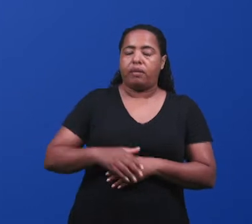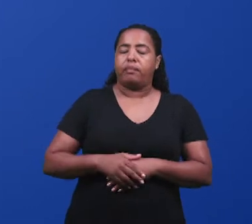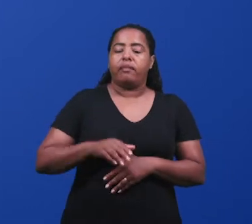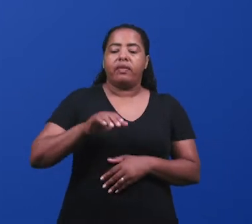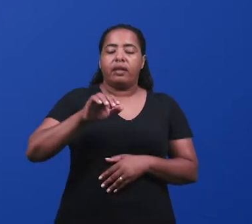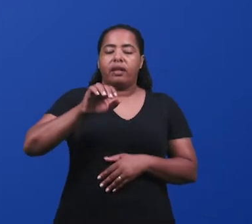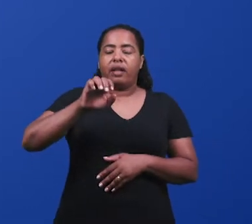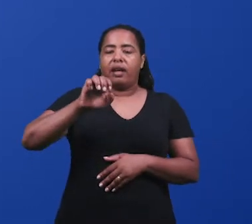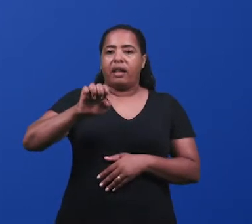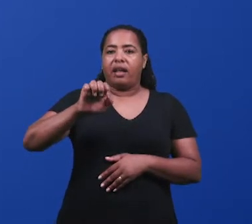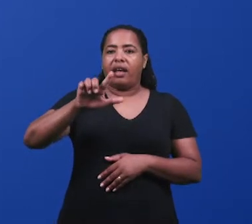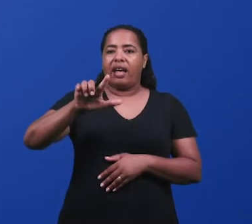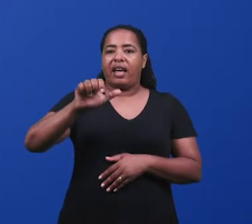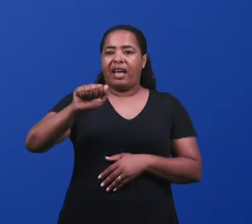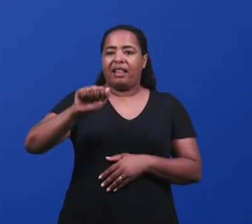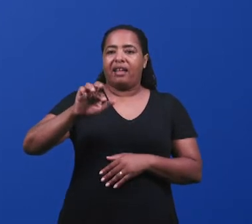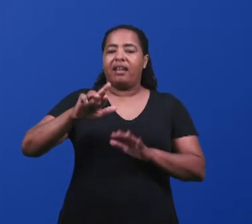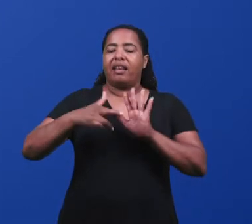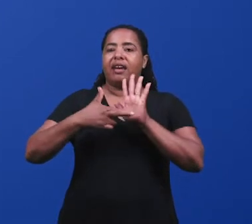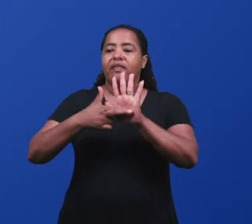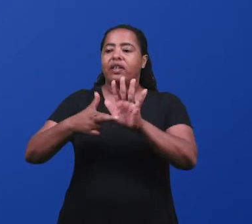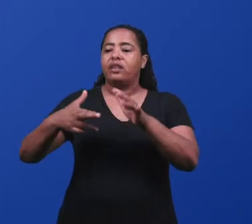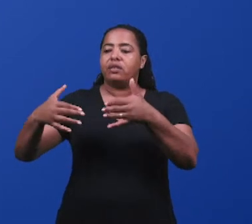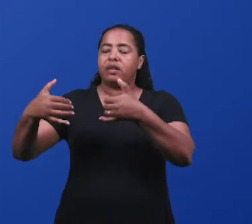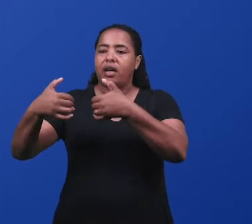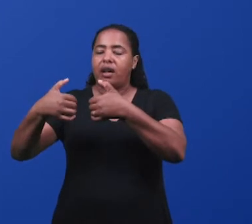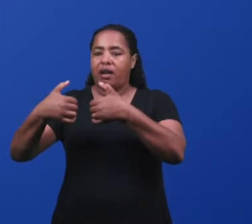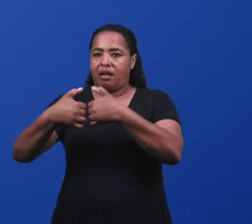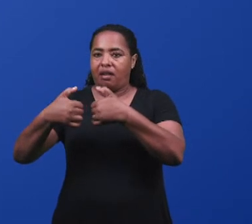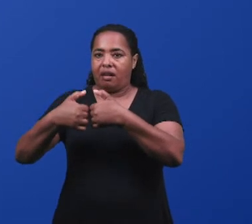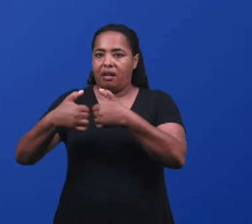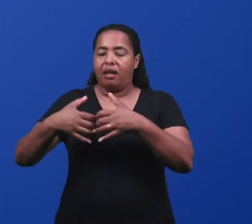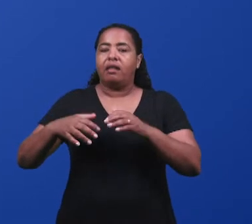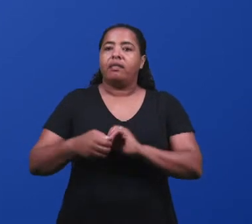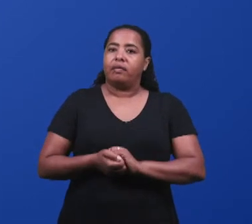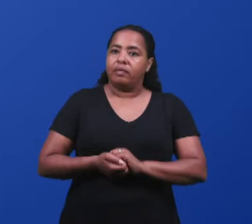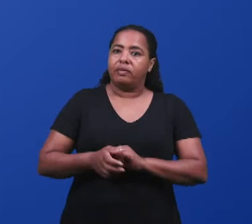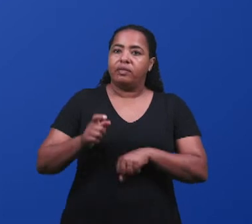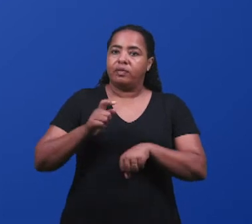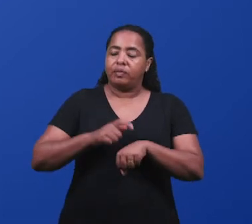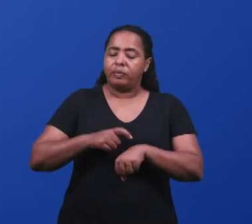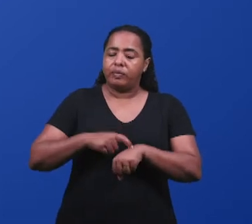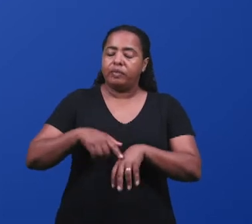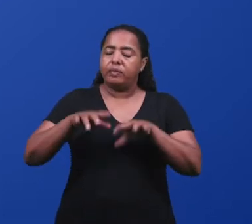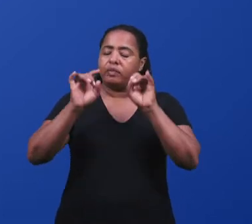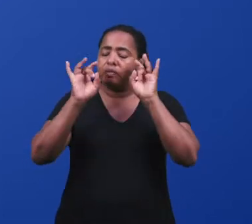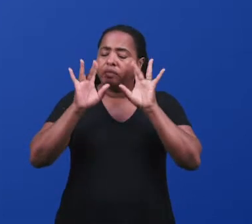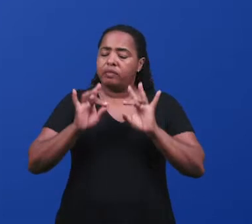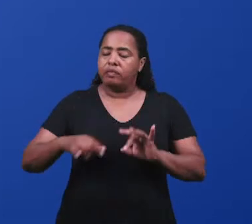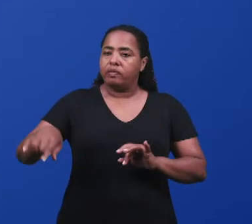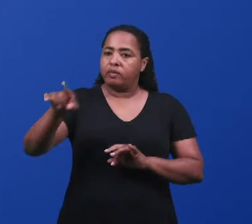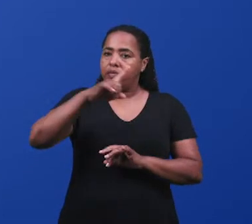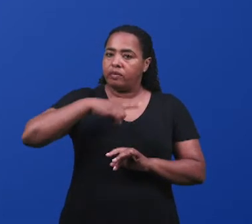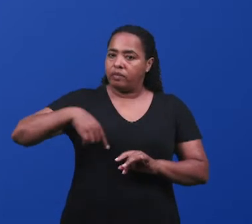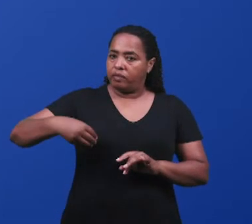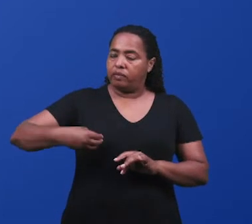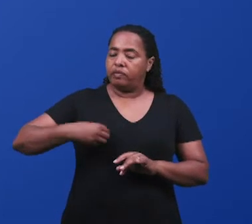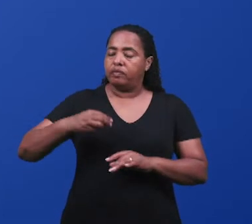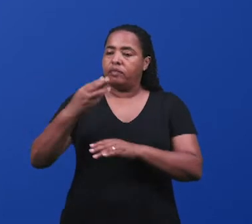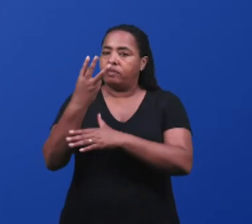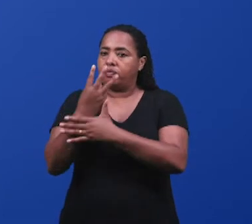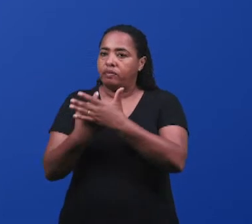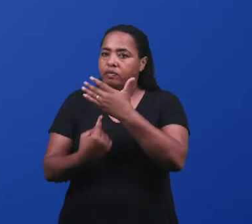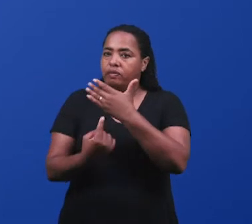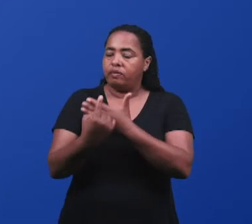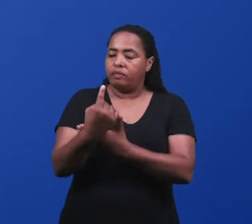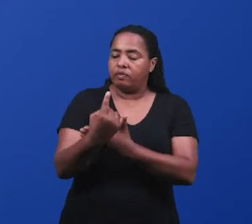se refere à arca. E neste momento, do qual nós estamos vivendo um momento especial, do qual a Trindade, o Espírito